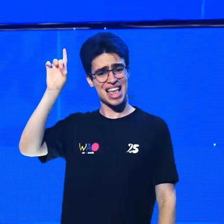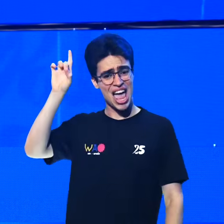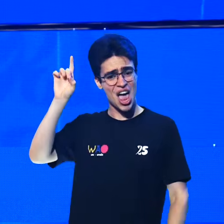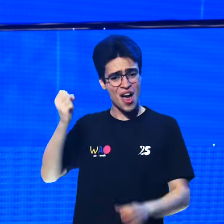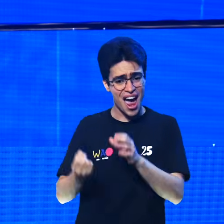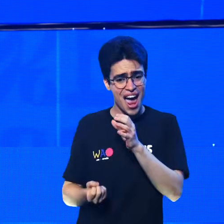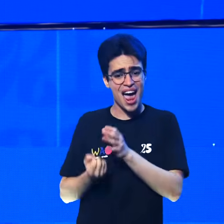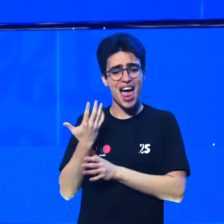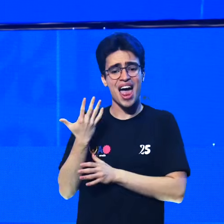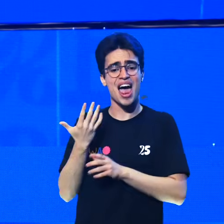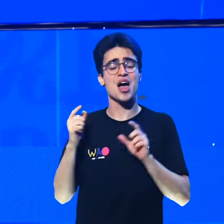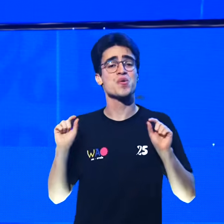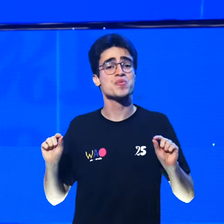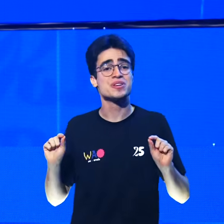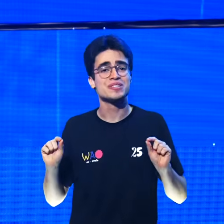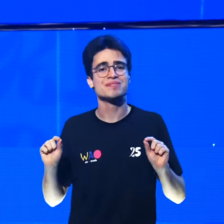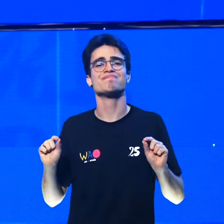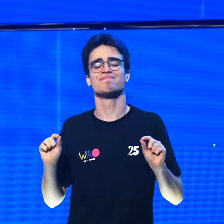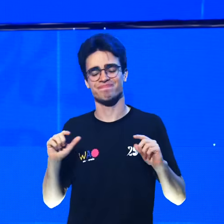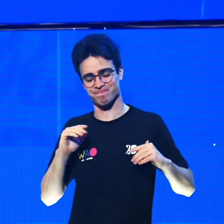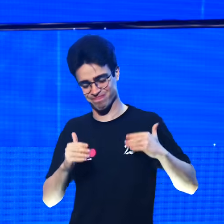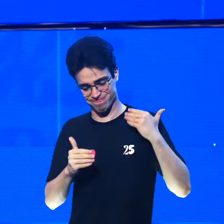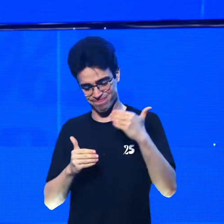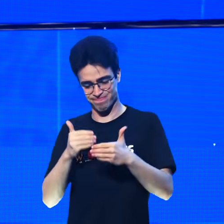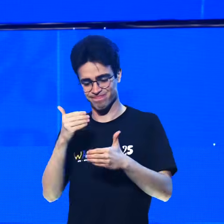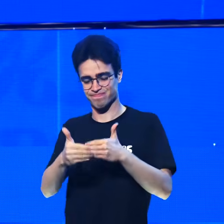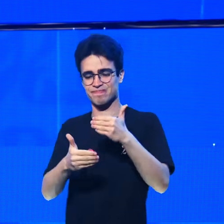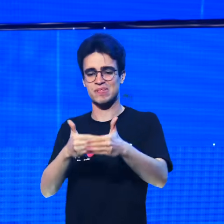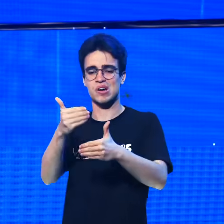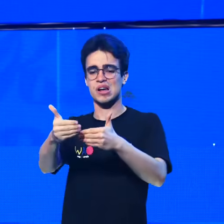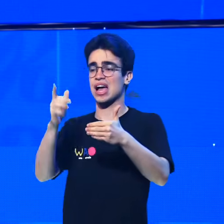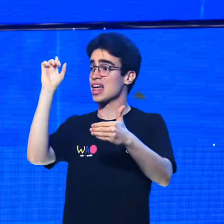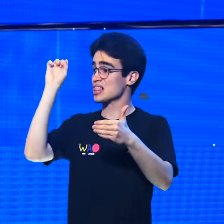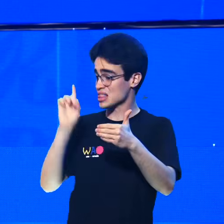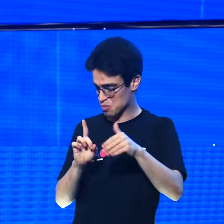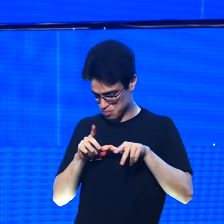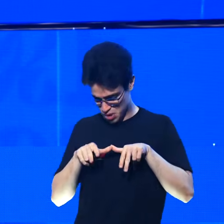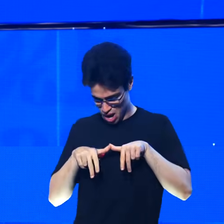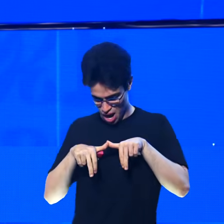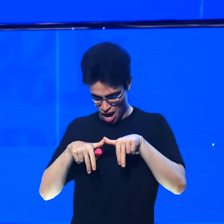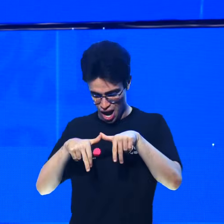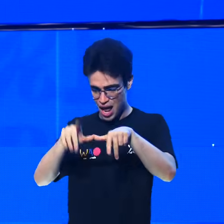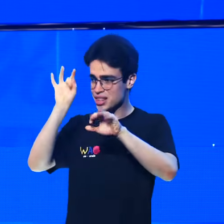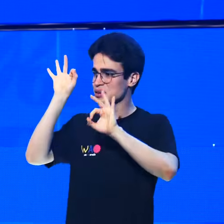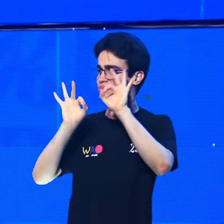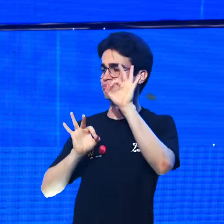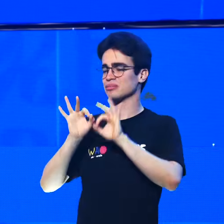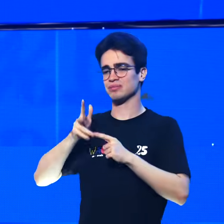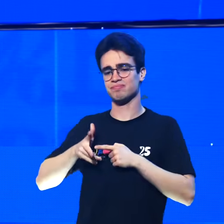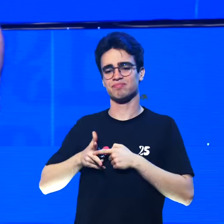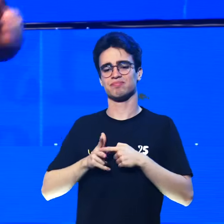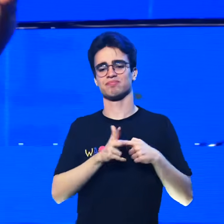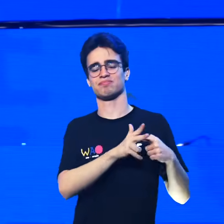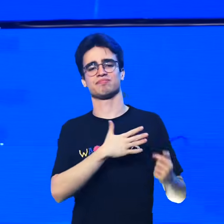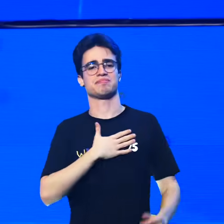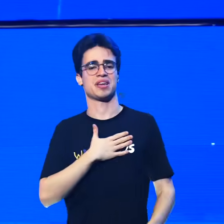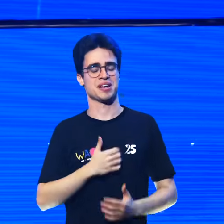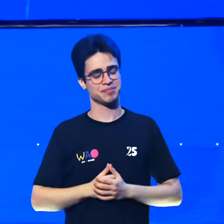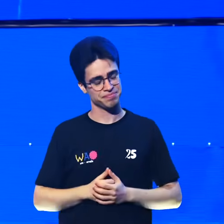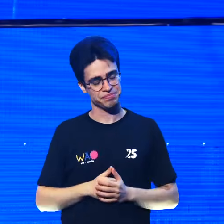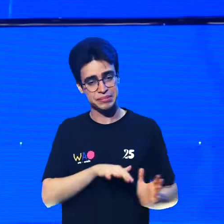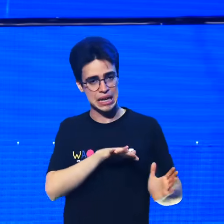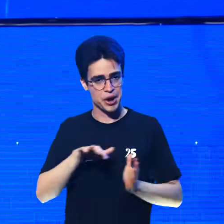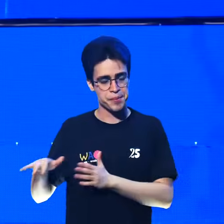algo enquanto nós estamos caminhando com Ele na jornada. Eu estava no Muro das